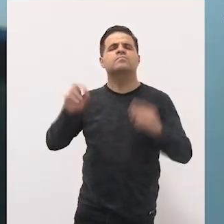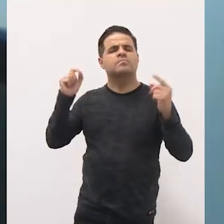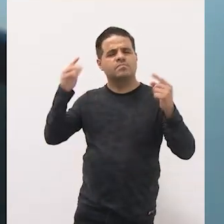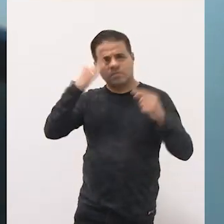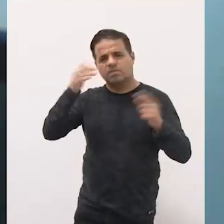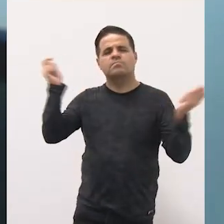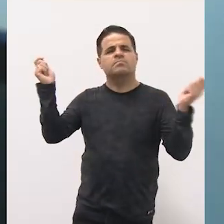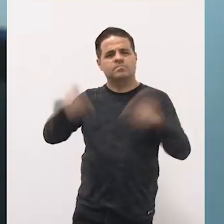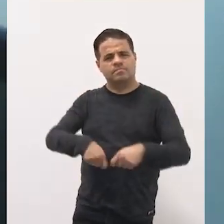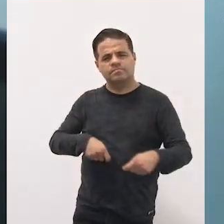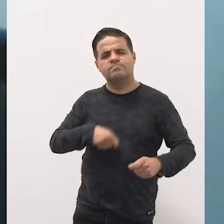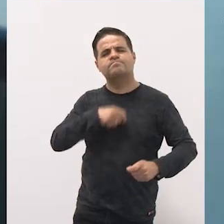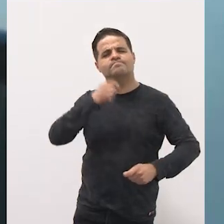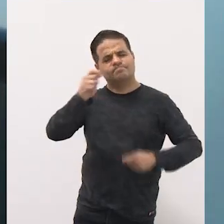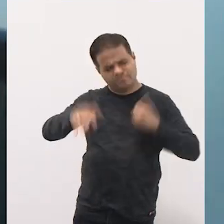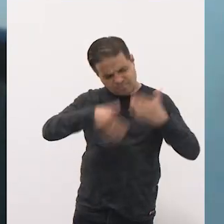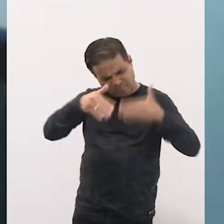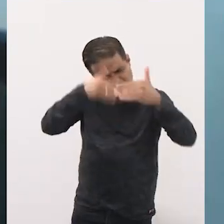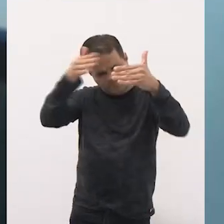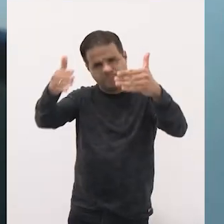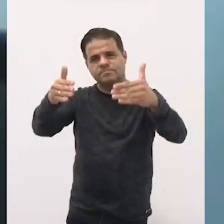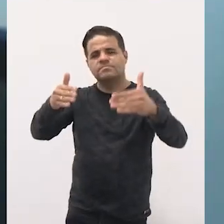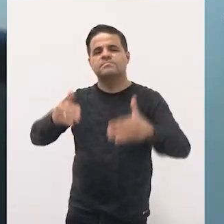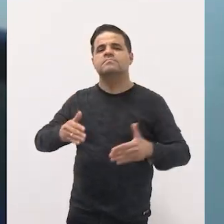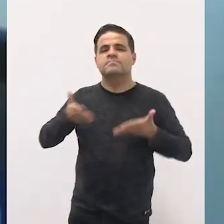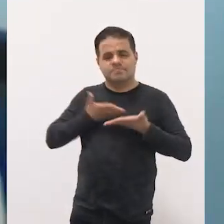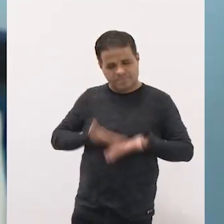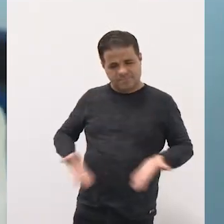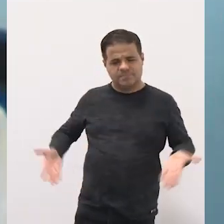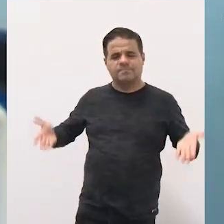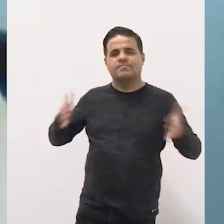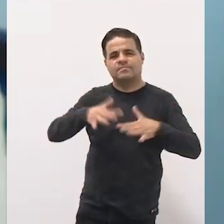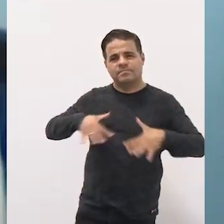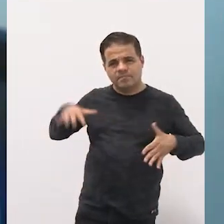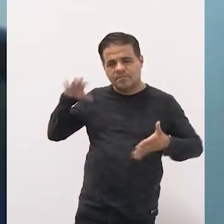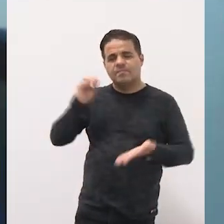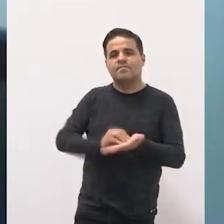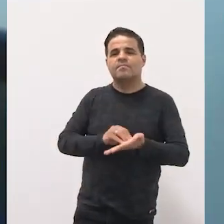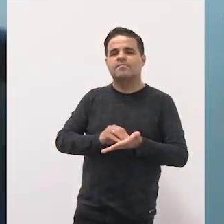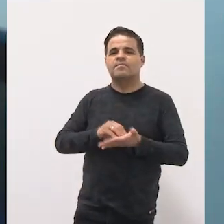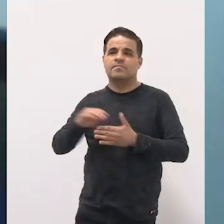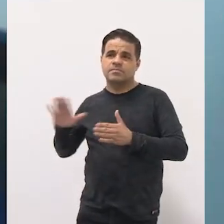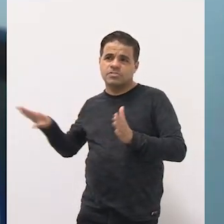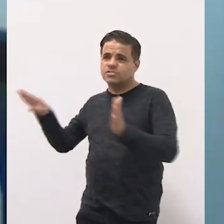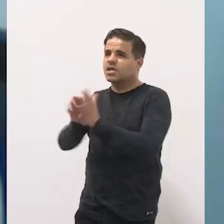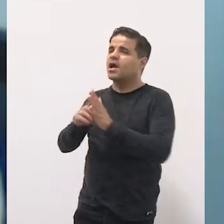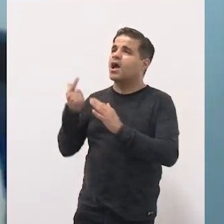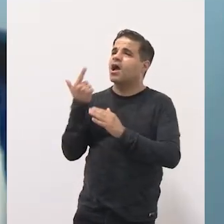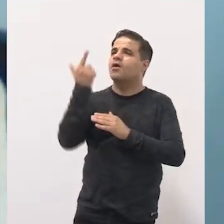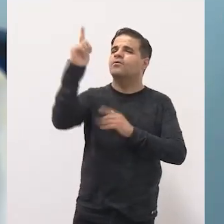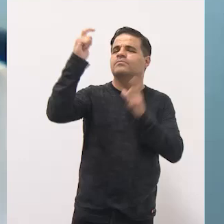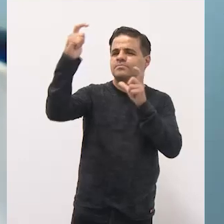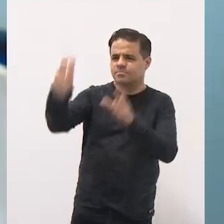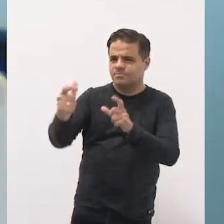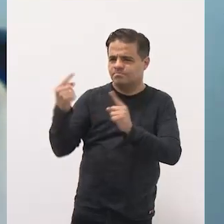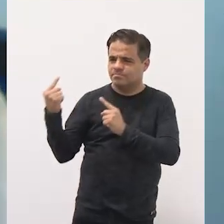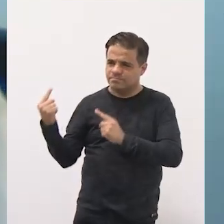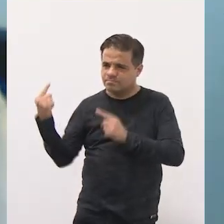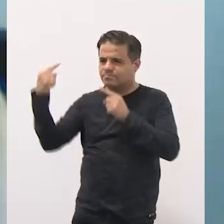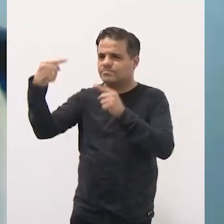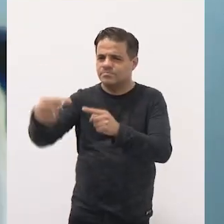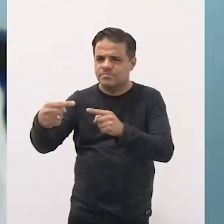nós podemos ser um rio ao qual não falta a outra margem. Então, nós podemos ter